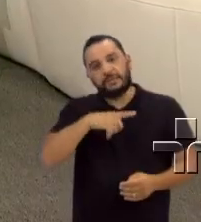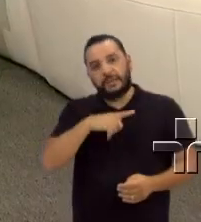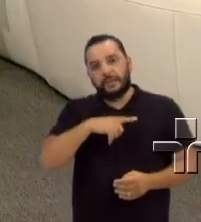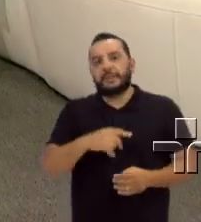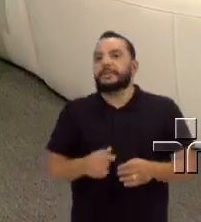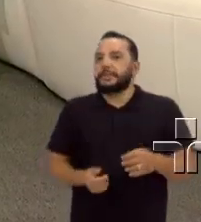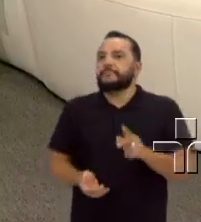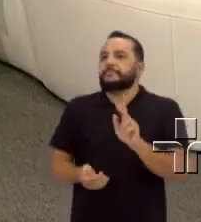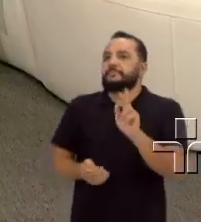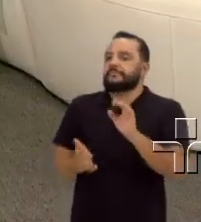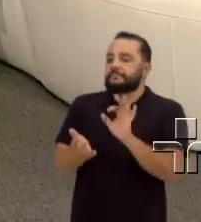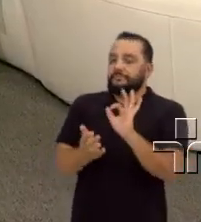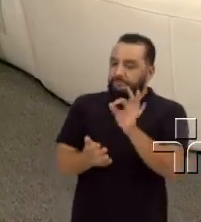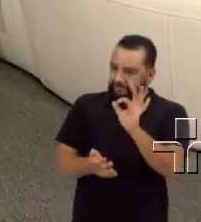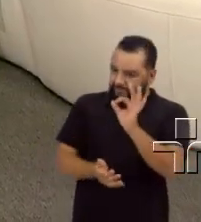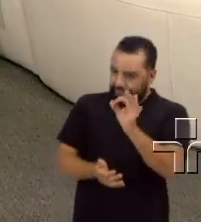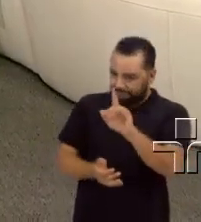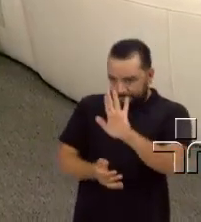Eu acho que